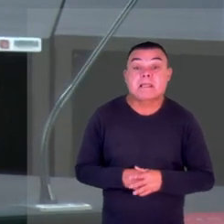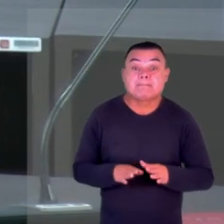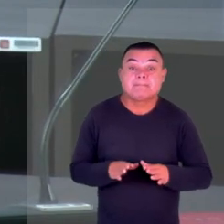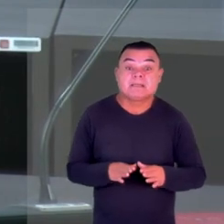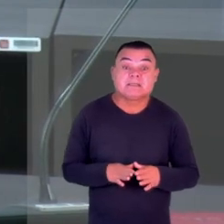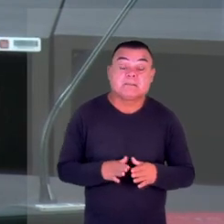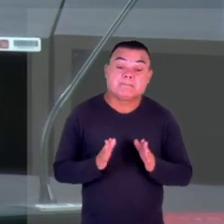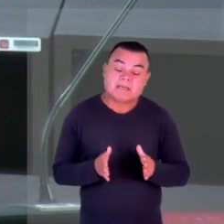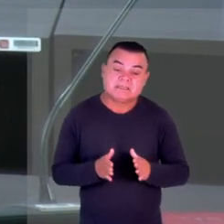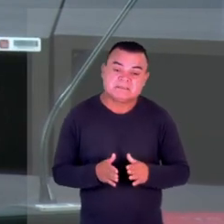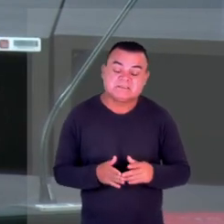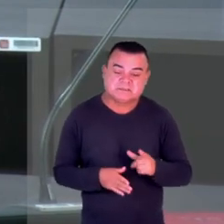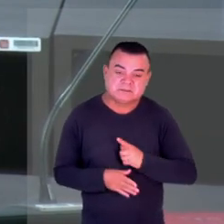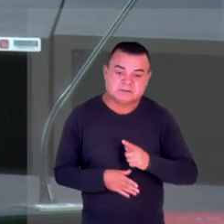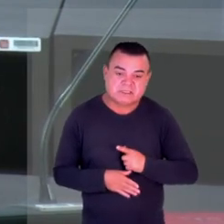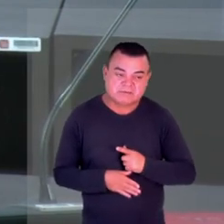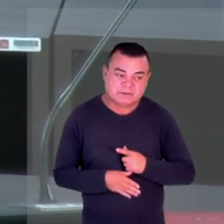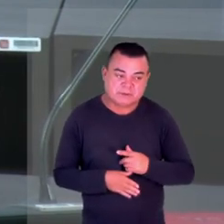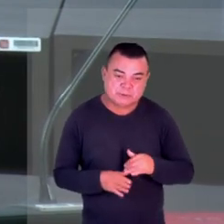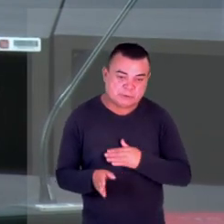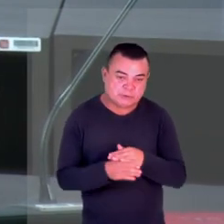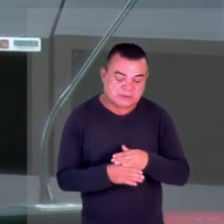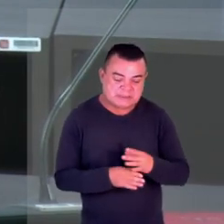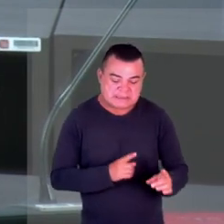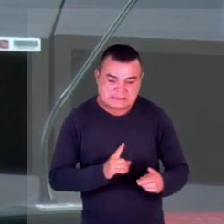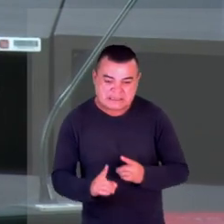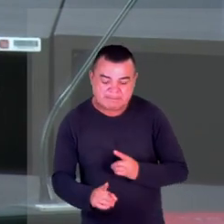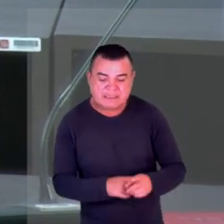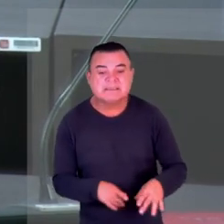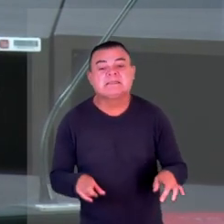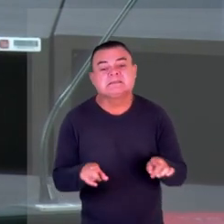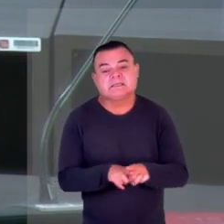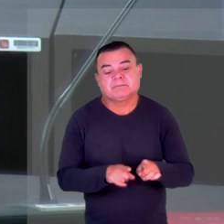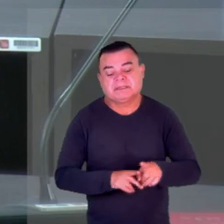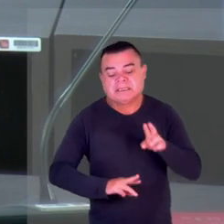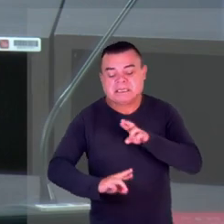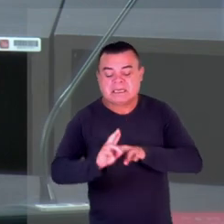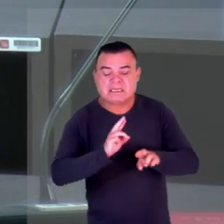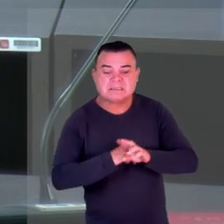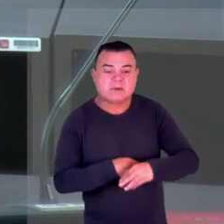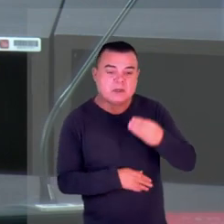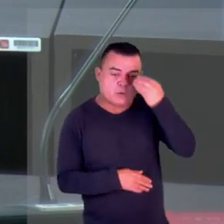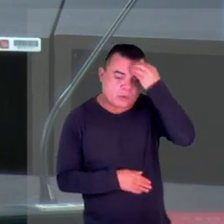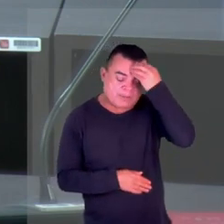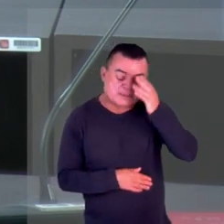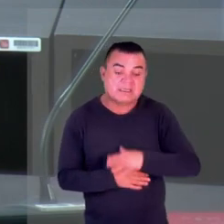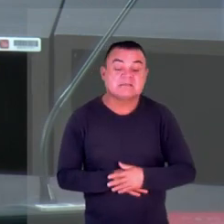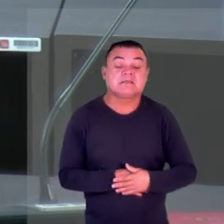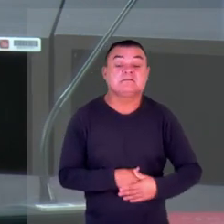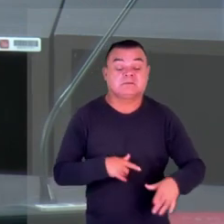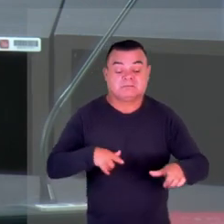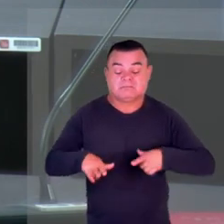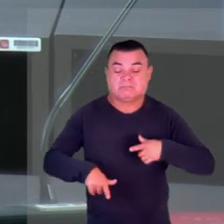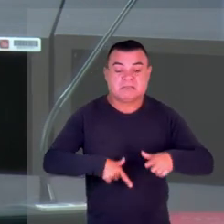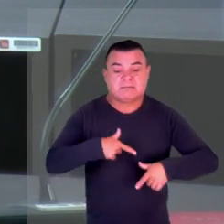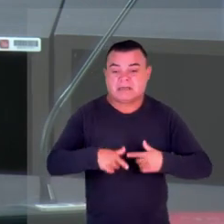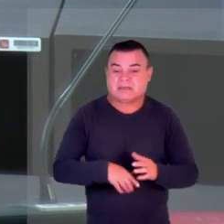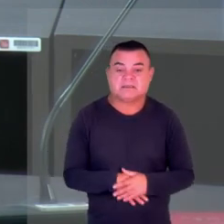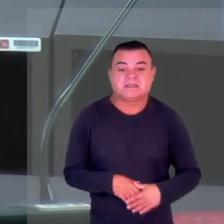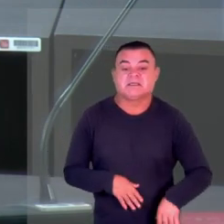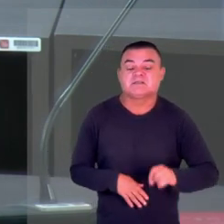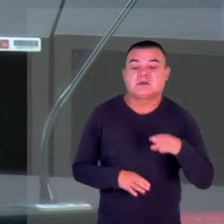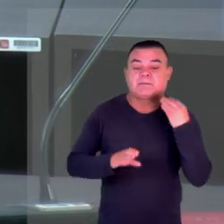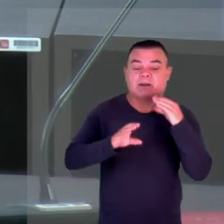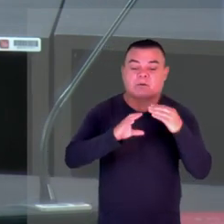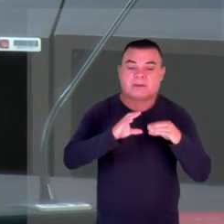gente passou por toda essa esse debate também inclusive em relação à competência da justa do trabalho né então só para compartilhar que